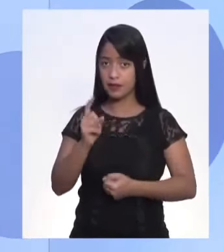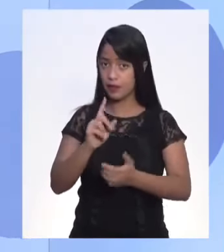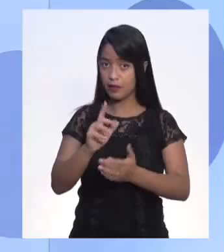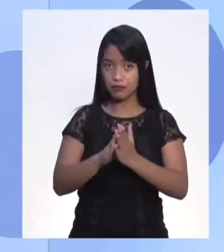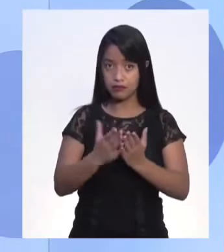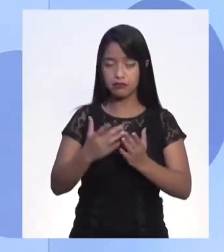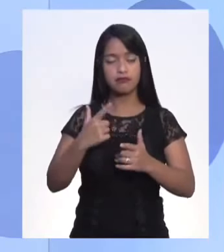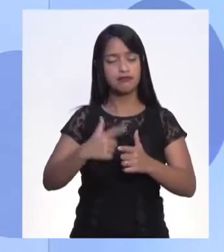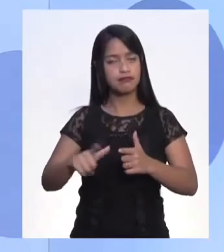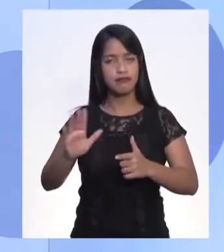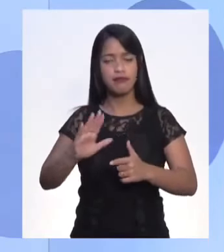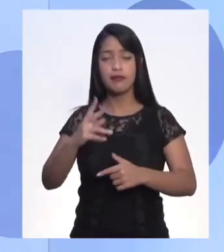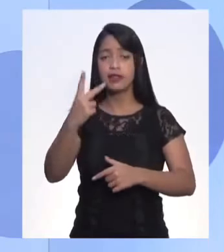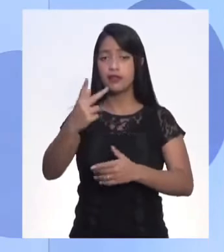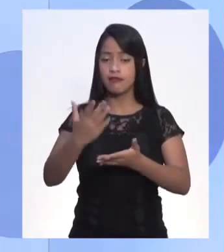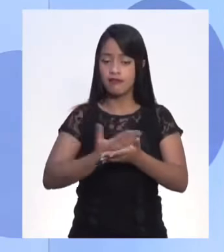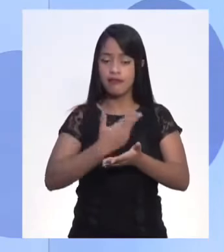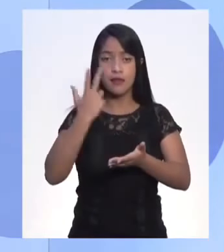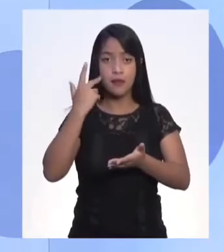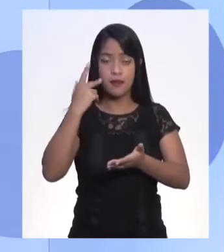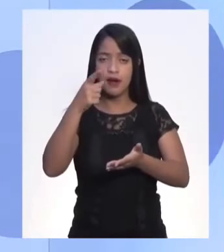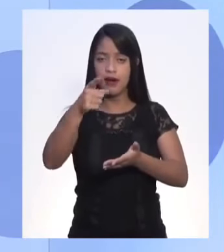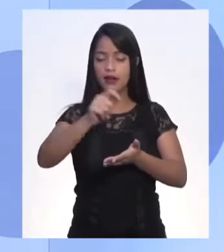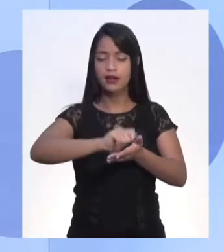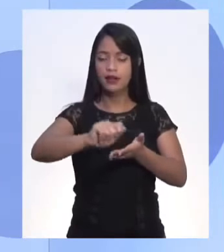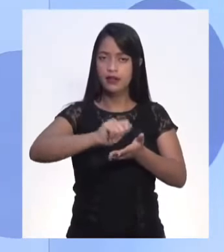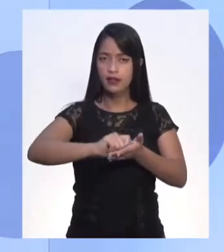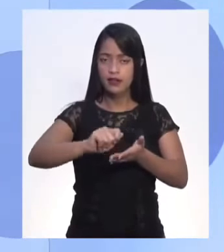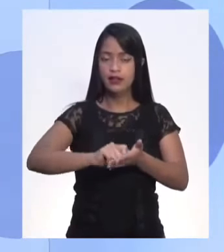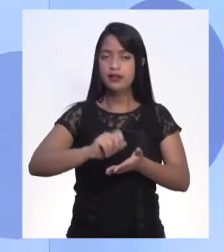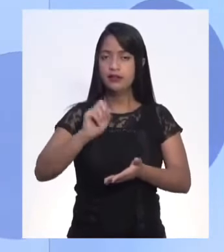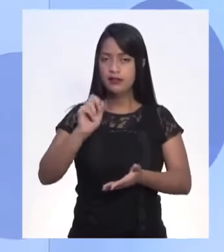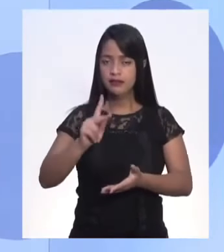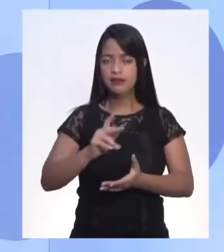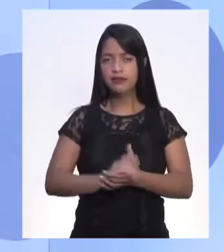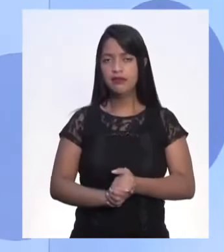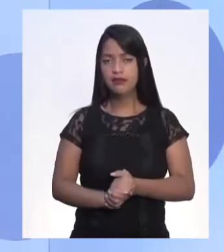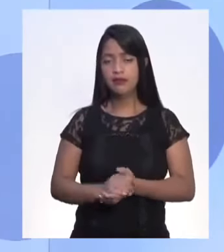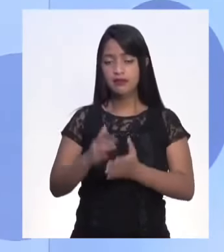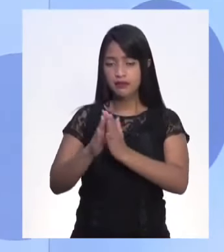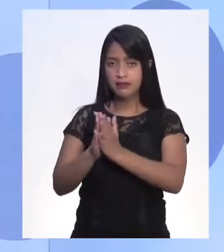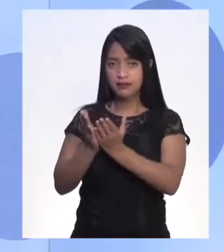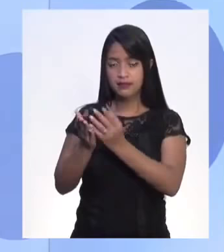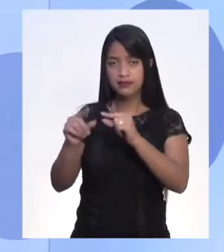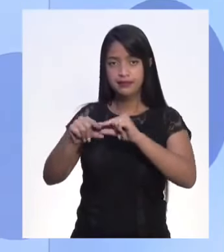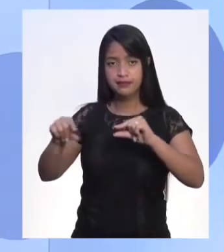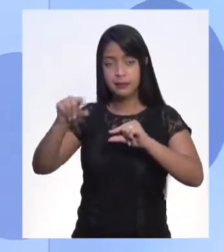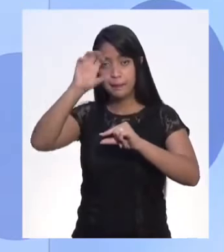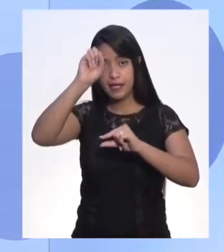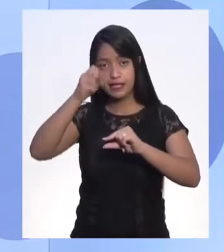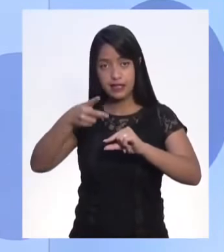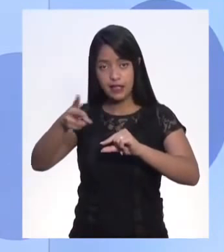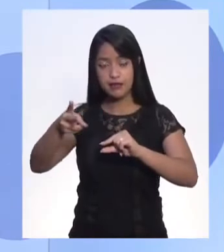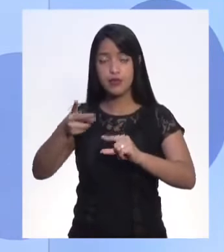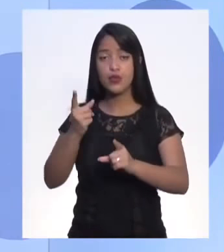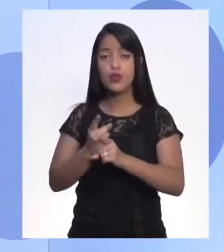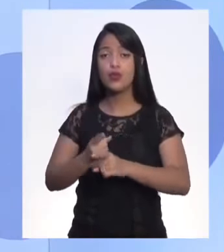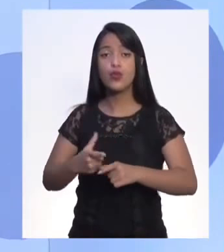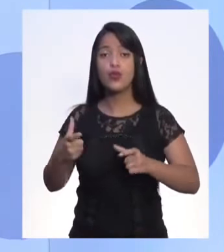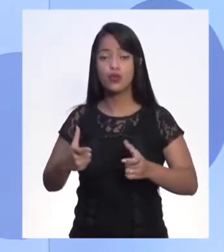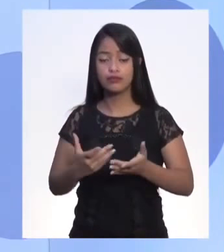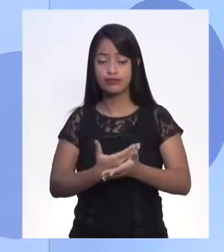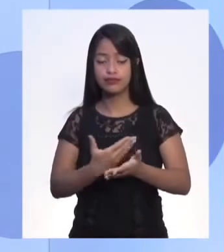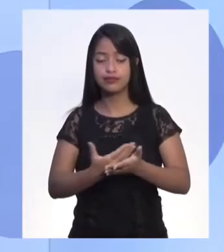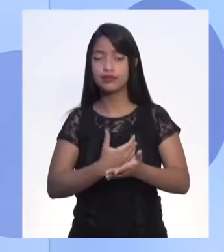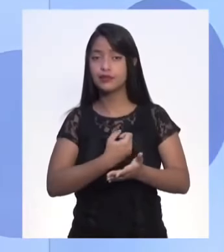vocês vão anotando no caderno vocês vão receber esse material ele tá lá na página 51 Então a nossa lá página cinco né que